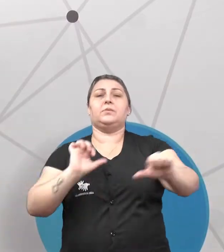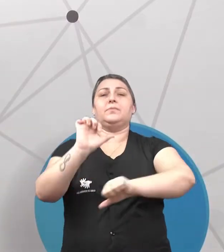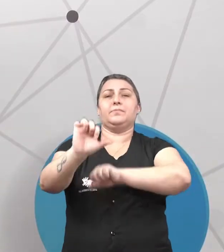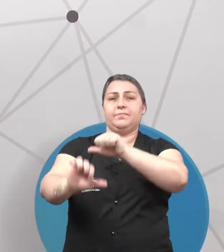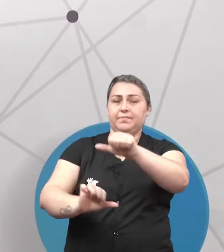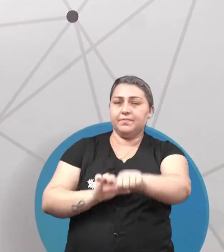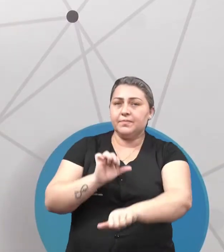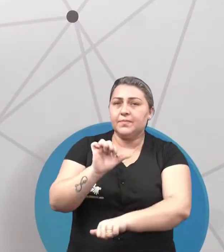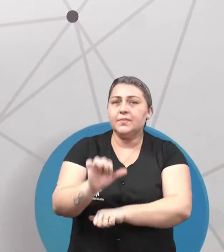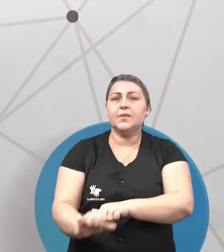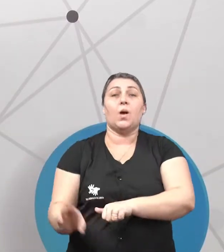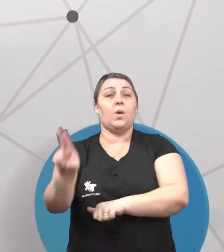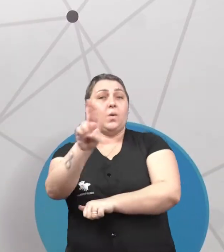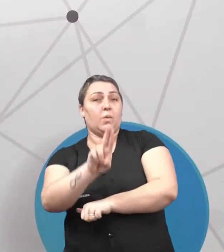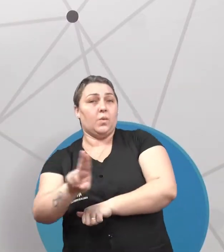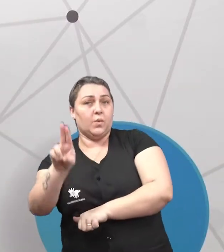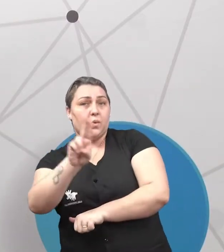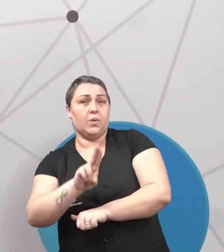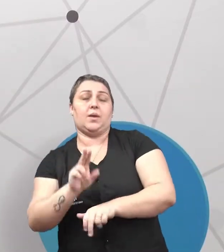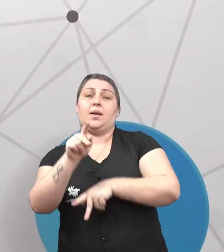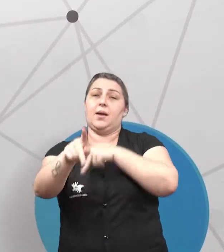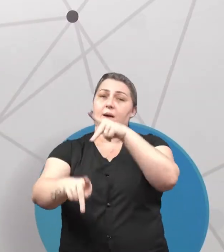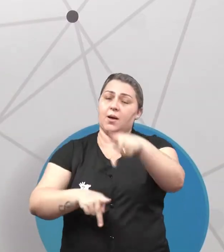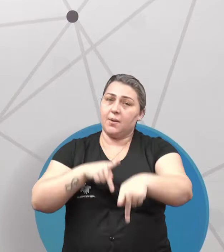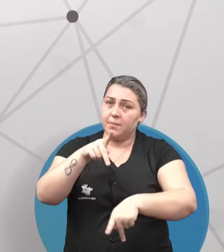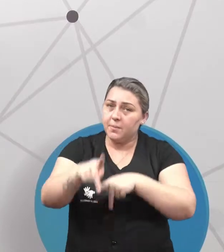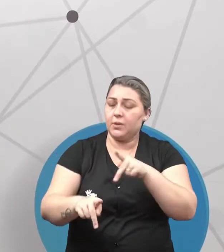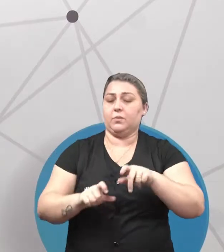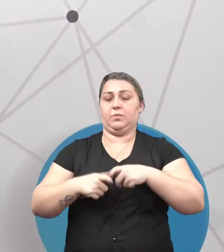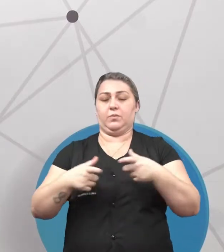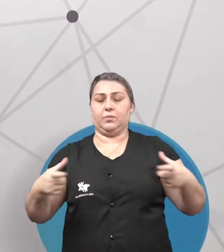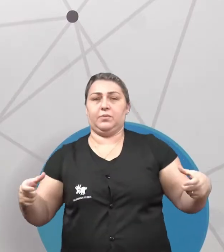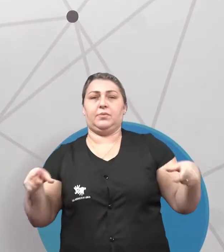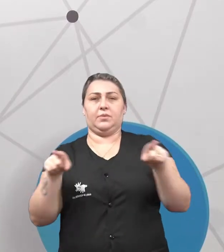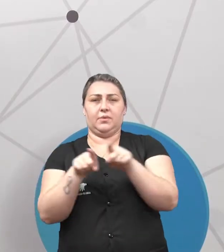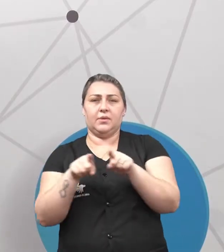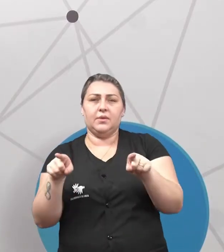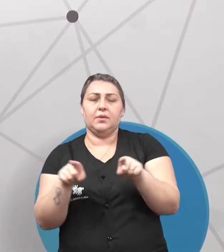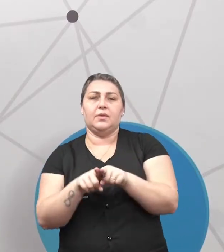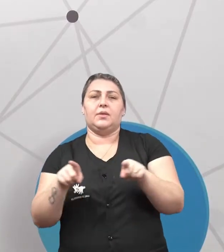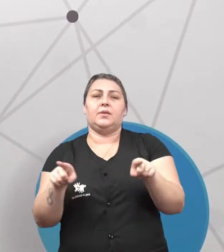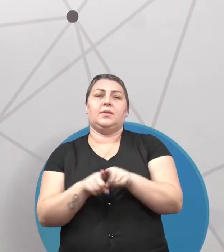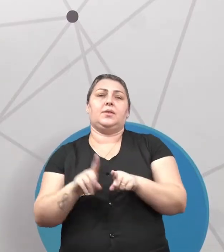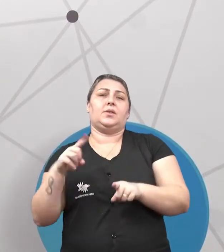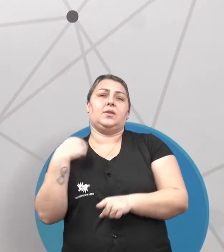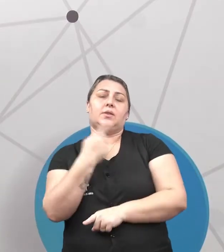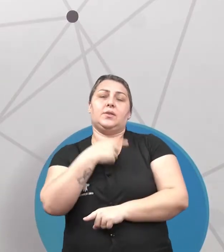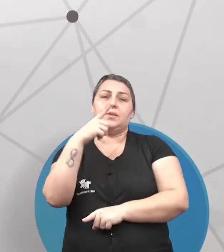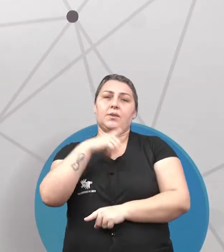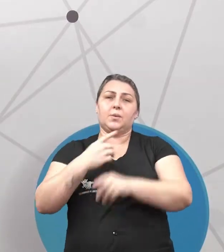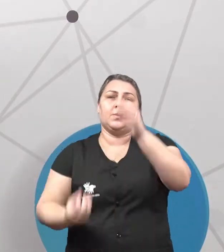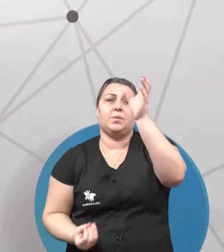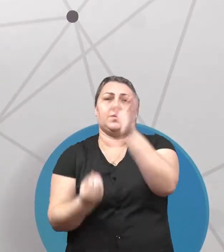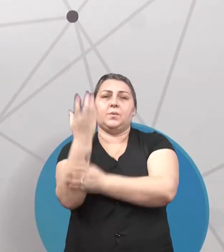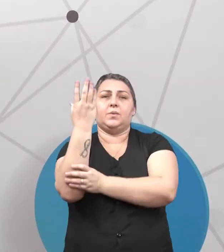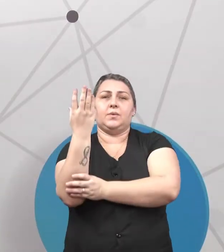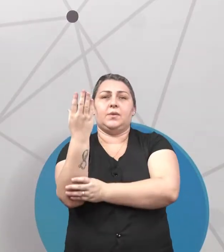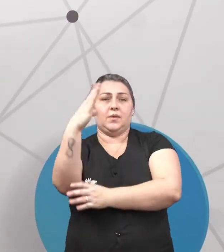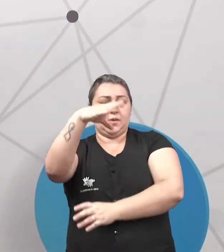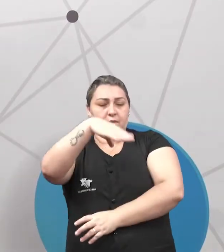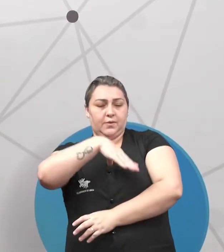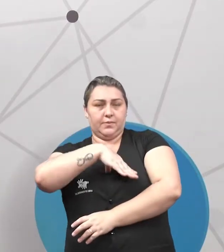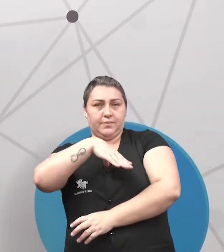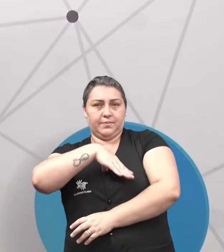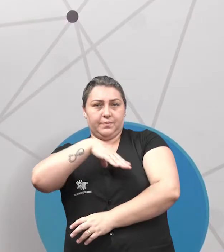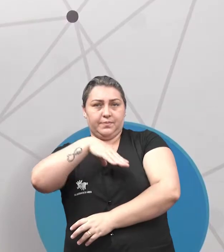o consumo vai aumentando, a população vai aumentando, e aí como consequência a gente tem o surgimento das cidades, né?